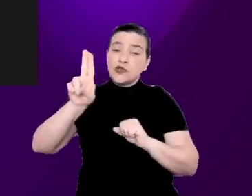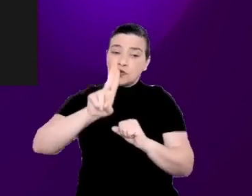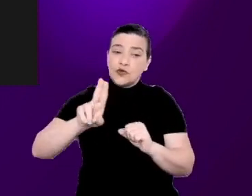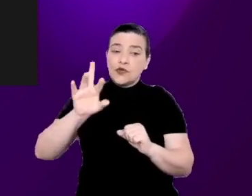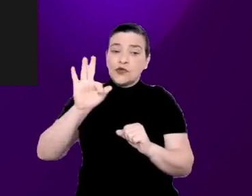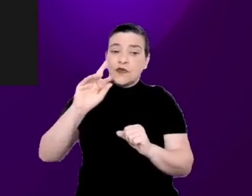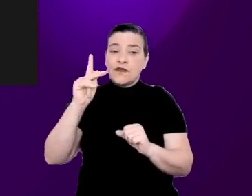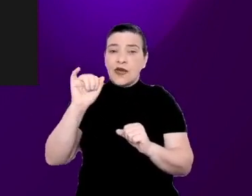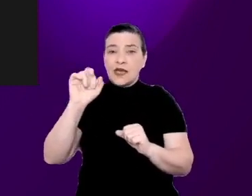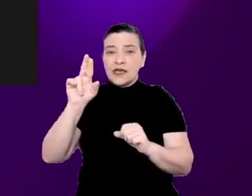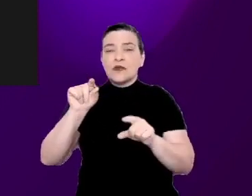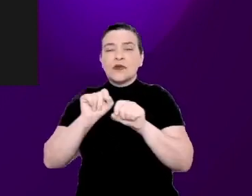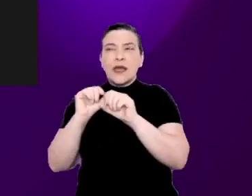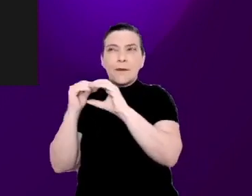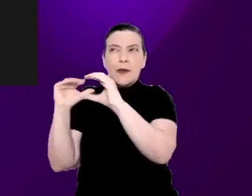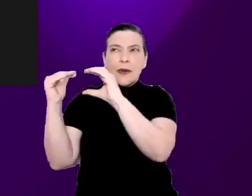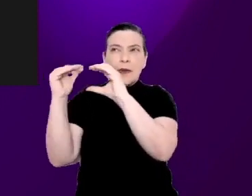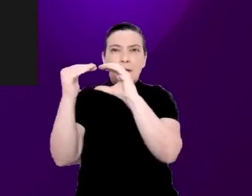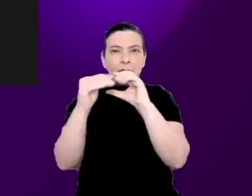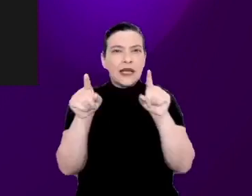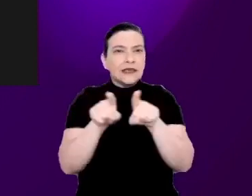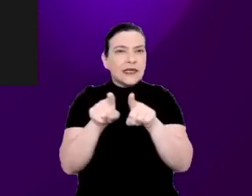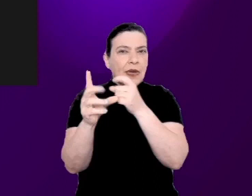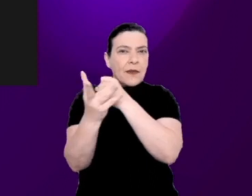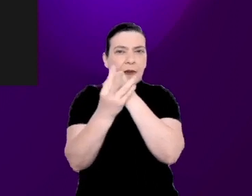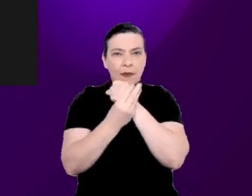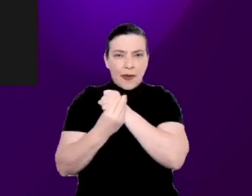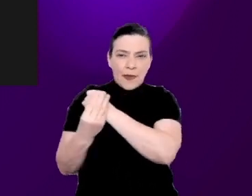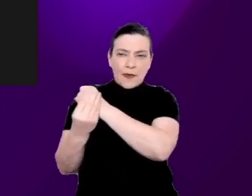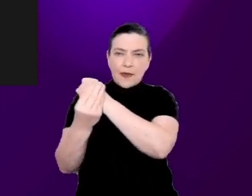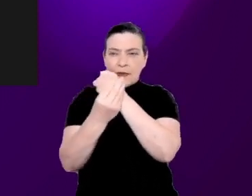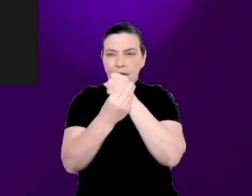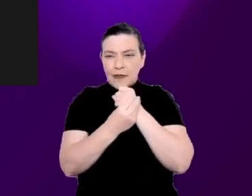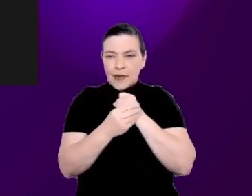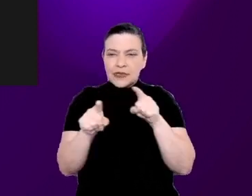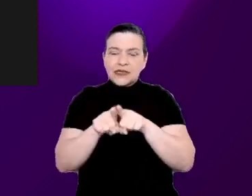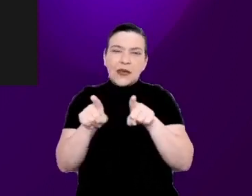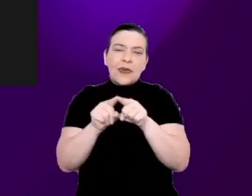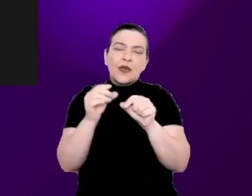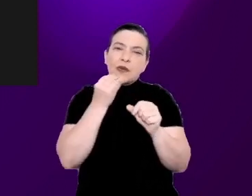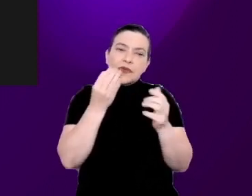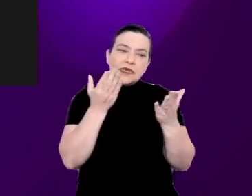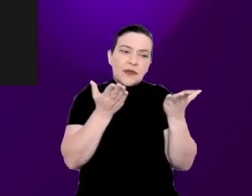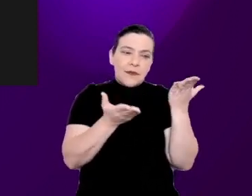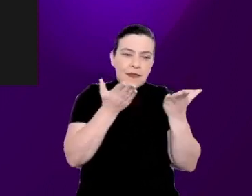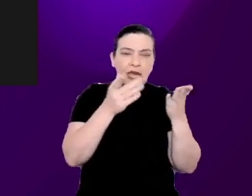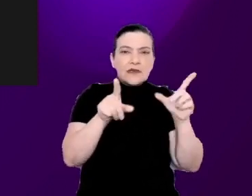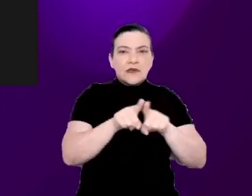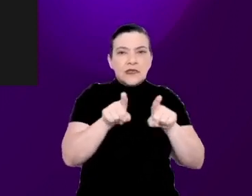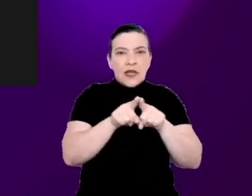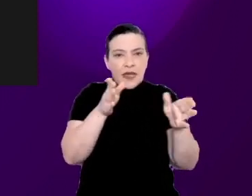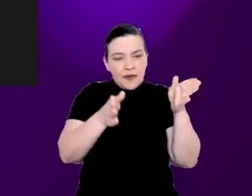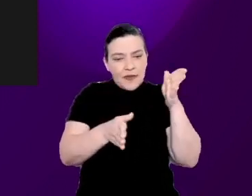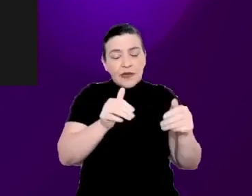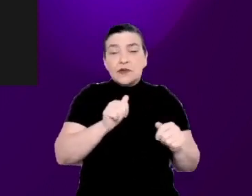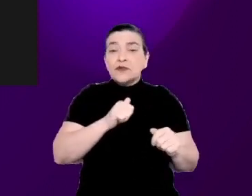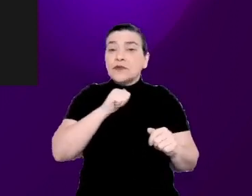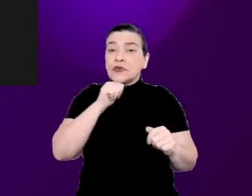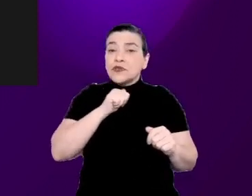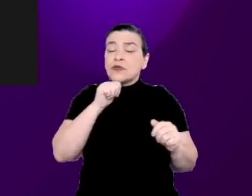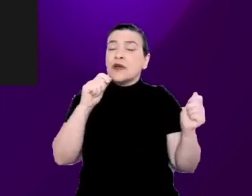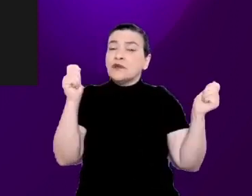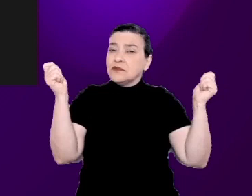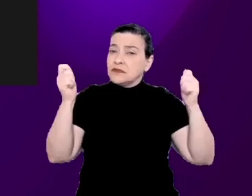nossos sinais vitais que a gente capta via devices, o peso, o período menstrual, tudo, e é por isso que a gente consegue interoperar tão fácil